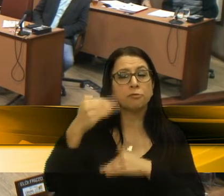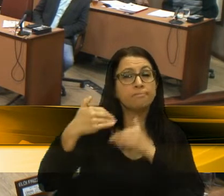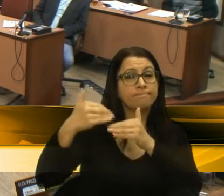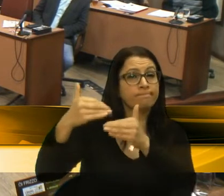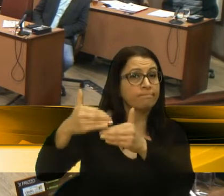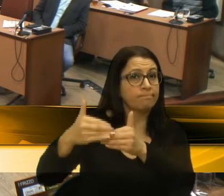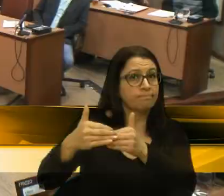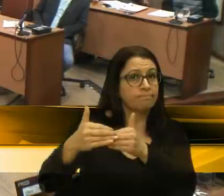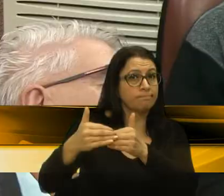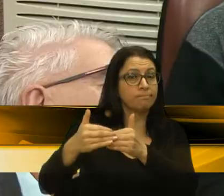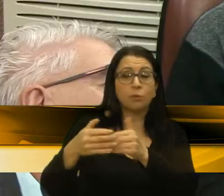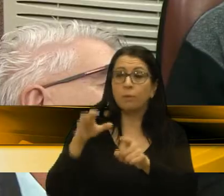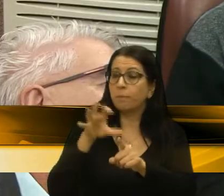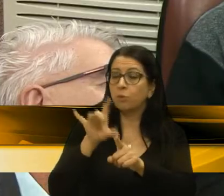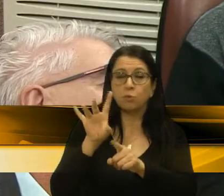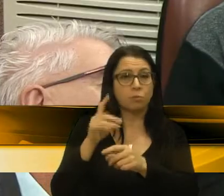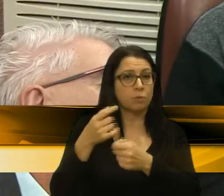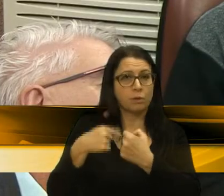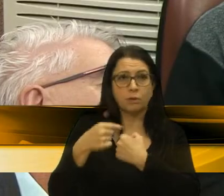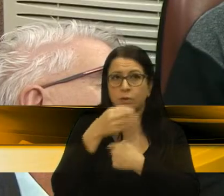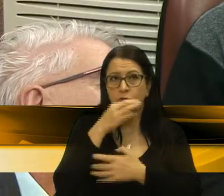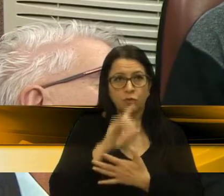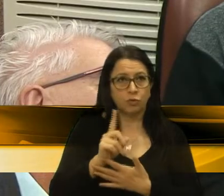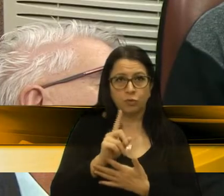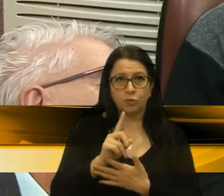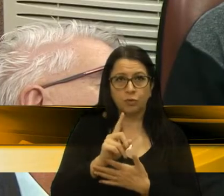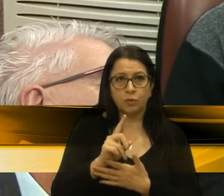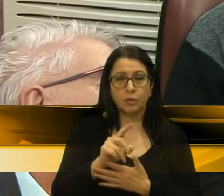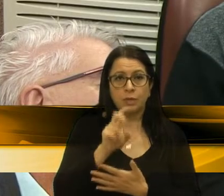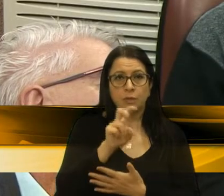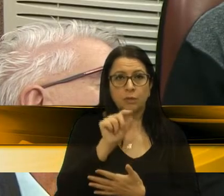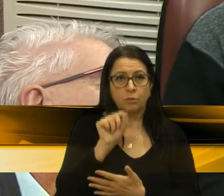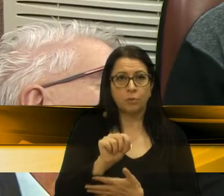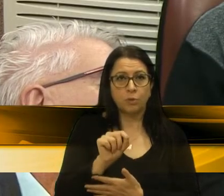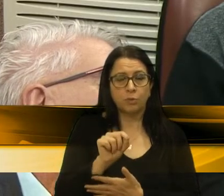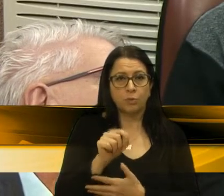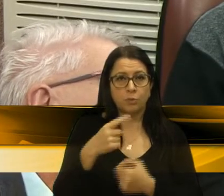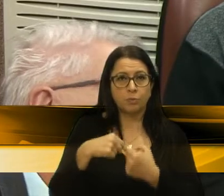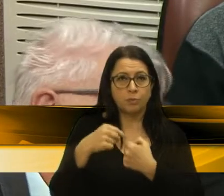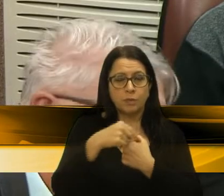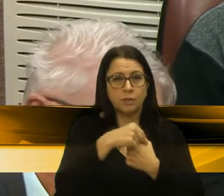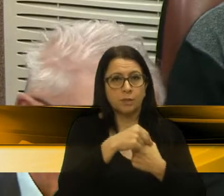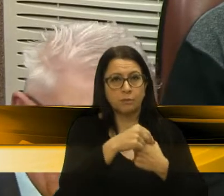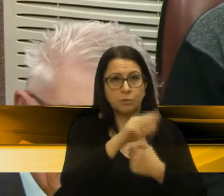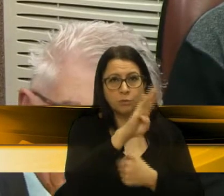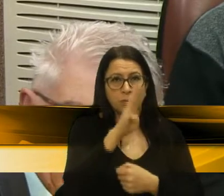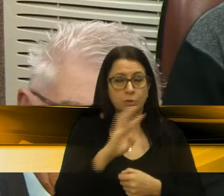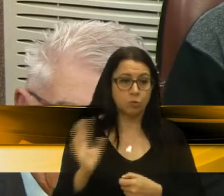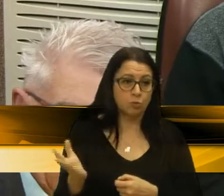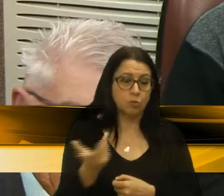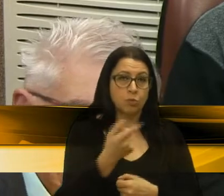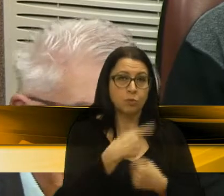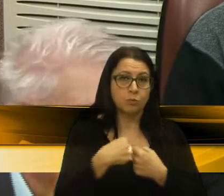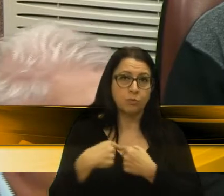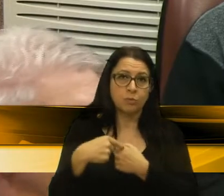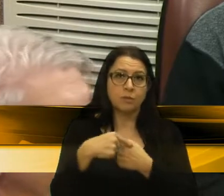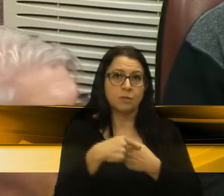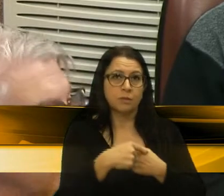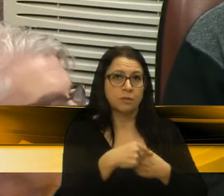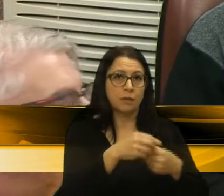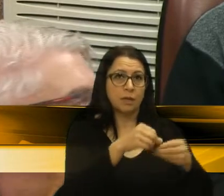aí o impacto não é só Caxias do Sul. O impacto são os 5 mil municípios do Brasil. Todos os municípios têm áreas